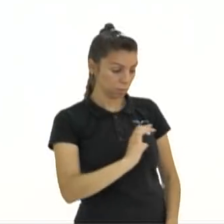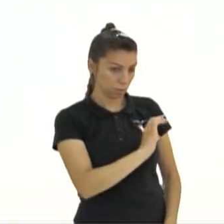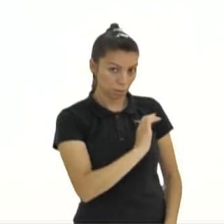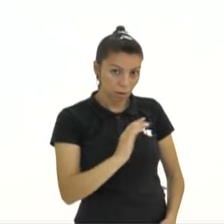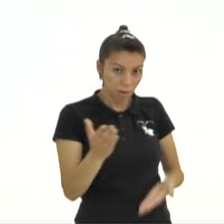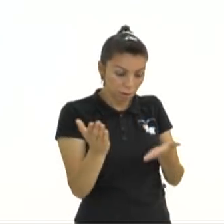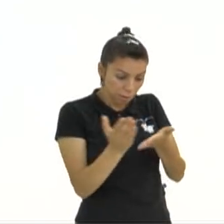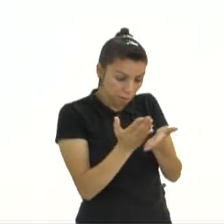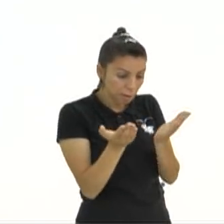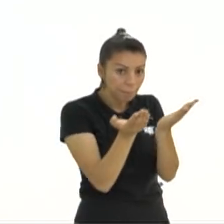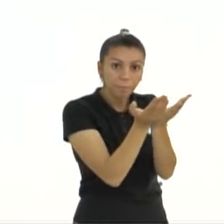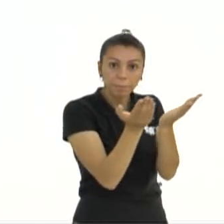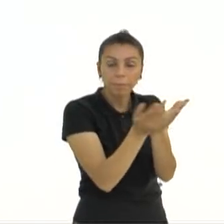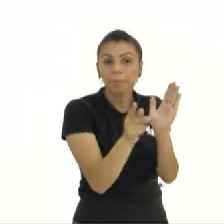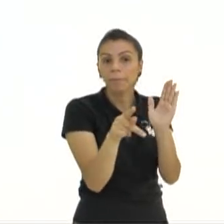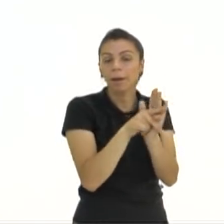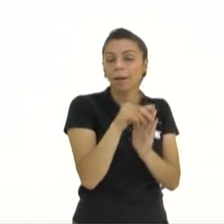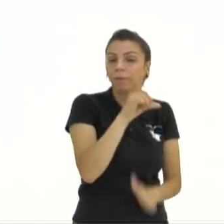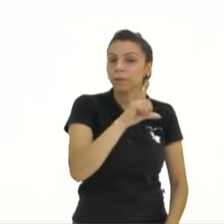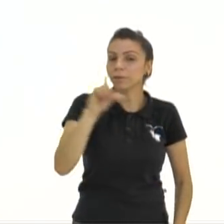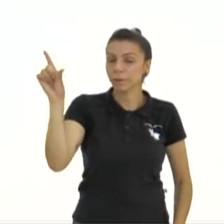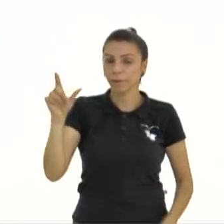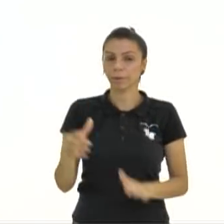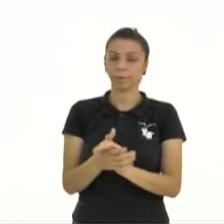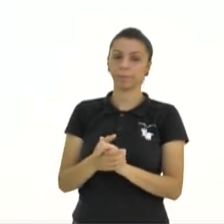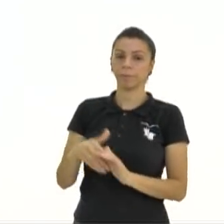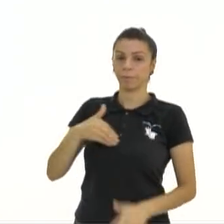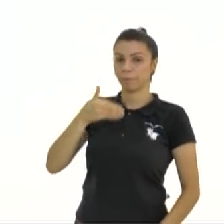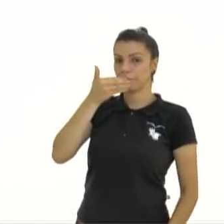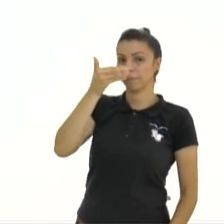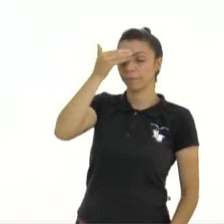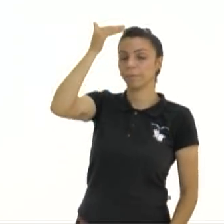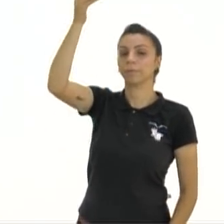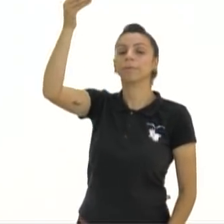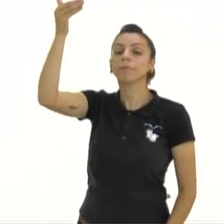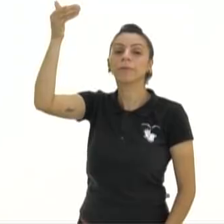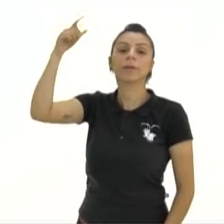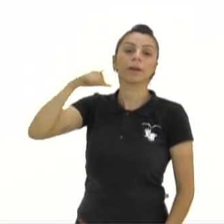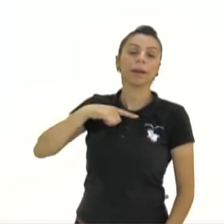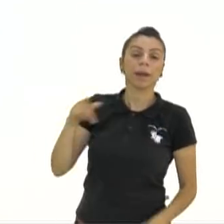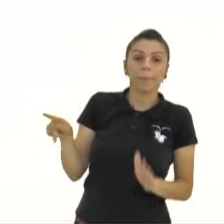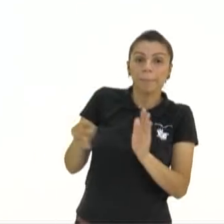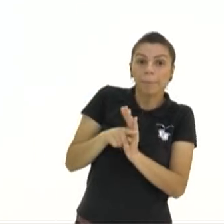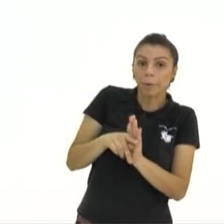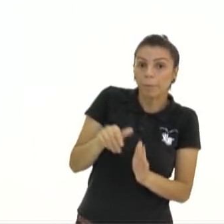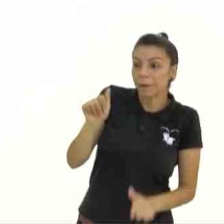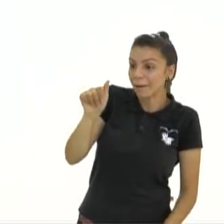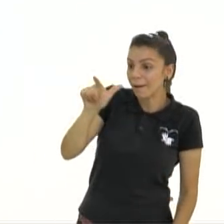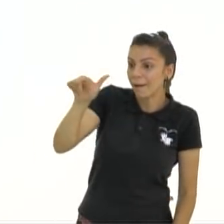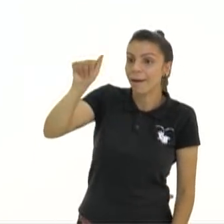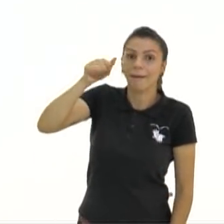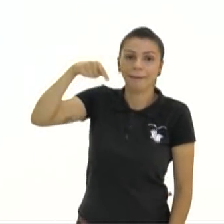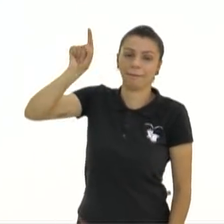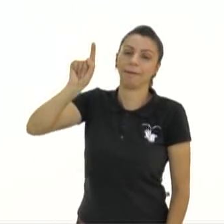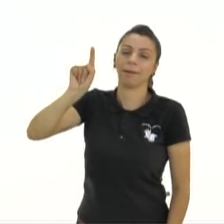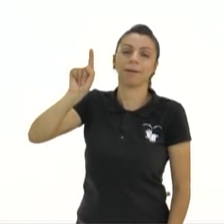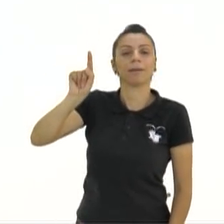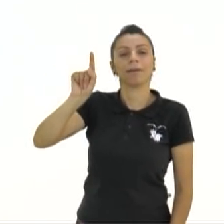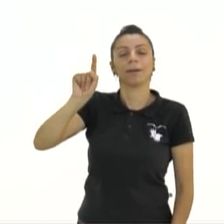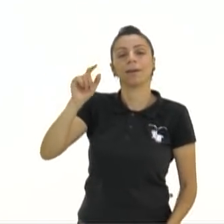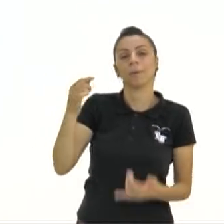é a palavra de Deus, para os muçulmanos o Corão são as palavras de Alá, que é o nome que eles dão para